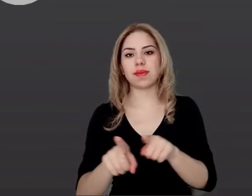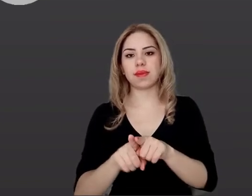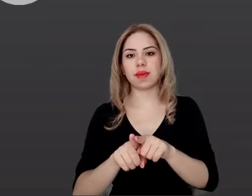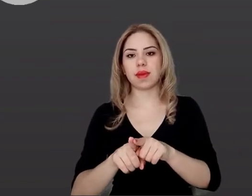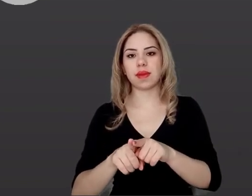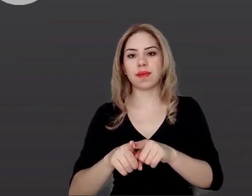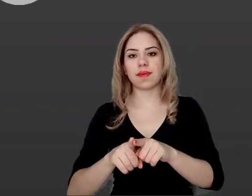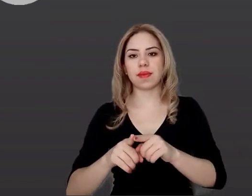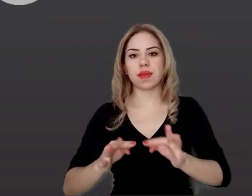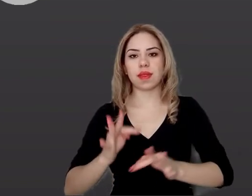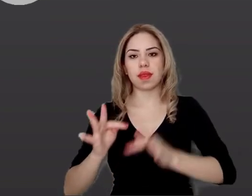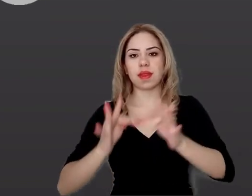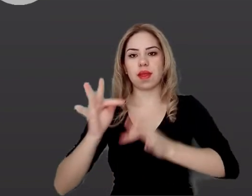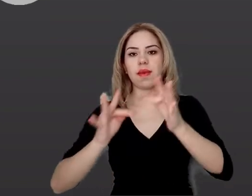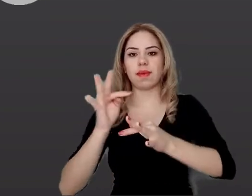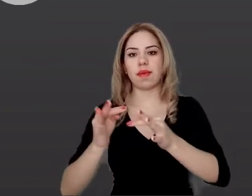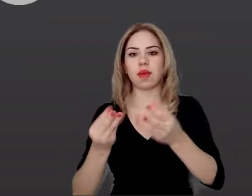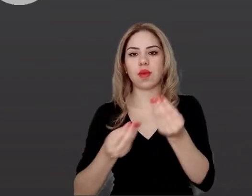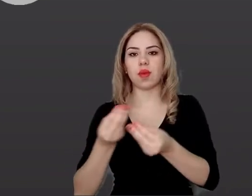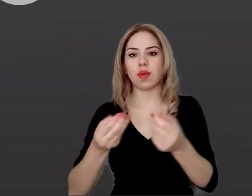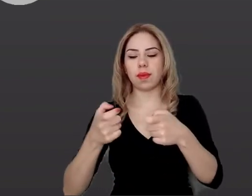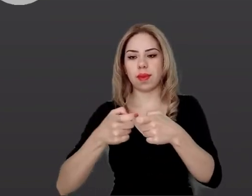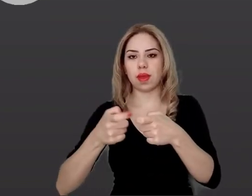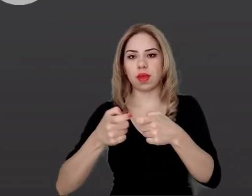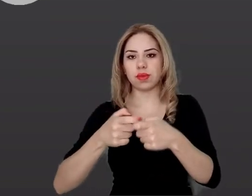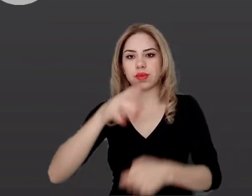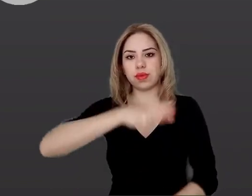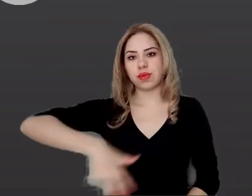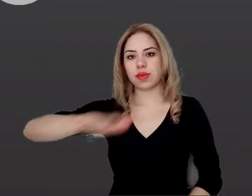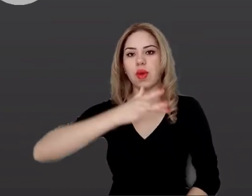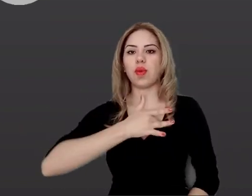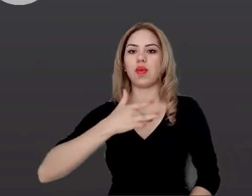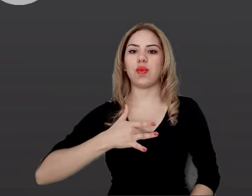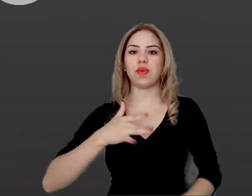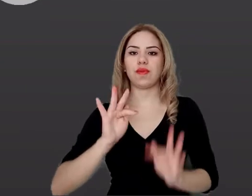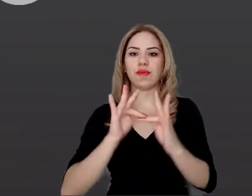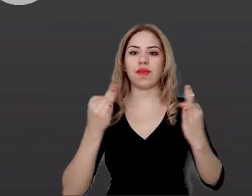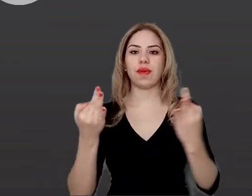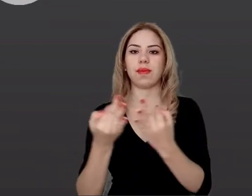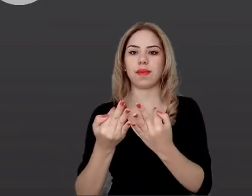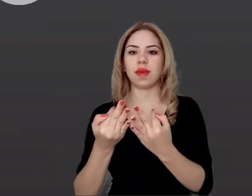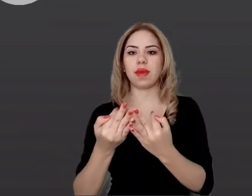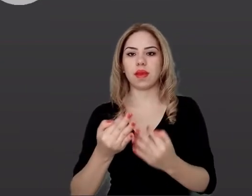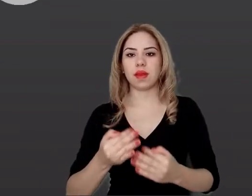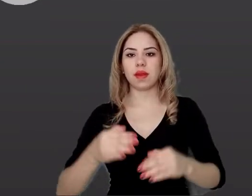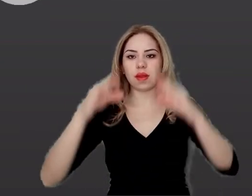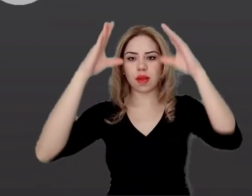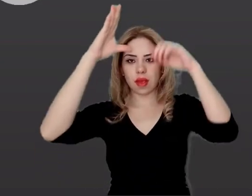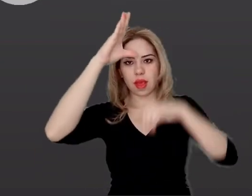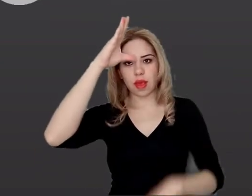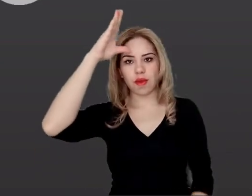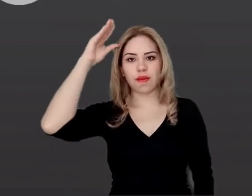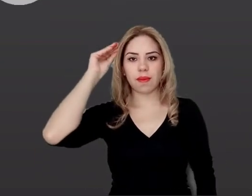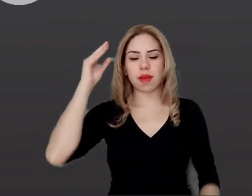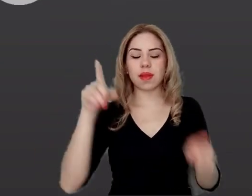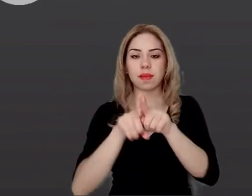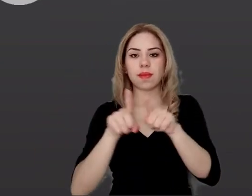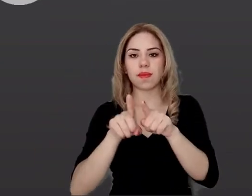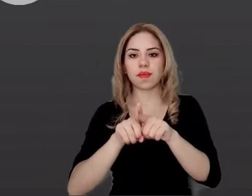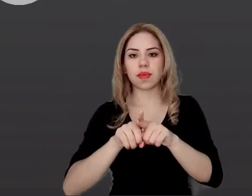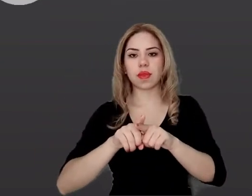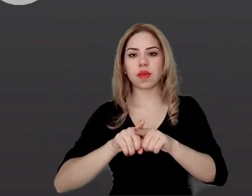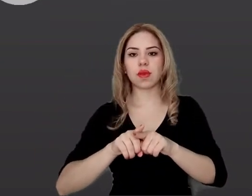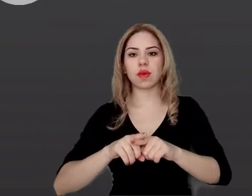doenças tratadas aí pelos clínicos gerais, pelos médicos de saúde da família, os enfermeiros, e que, cujo tratamento é